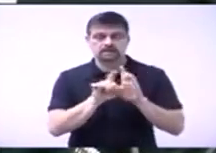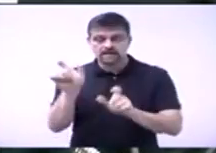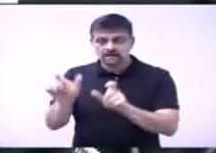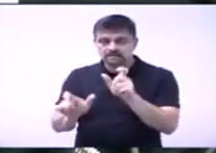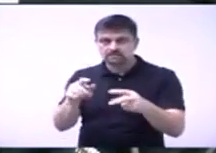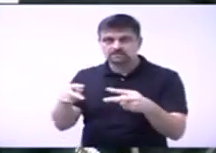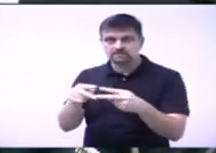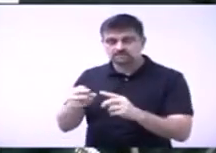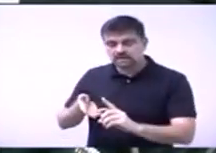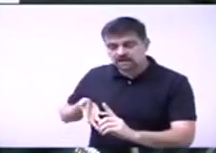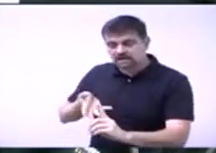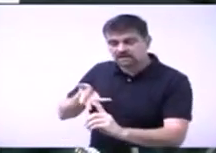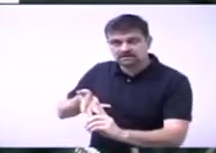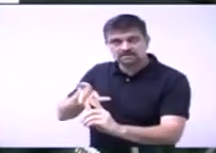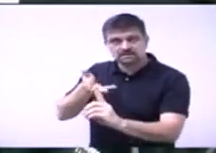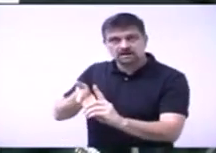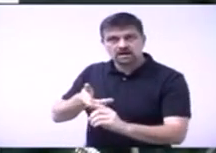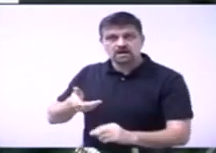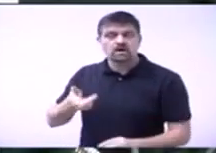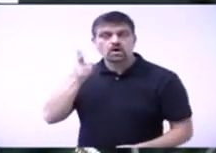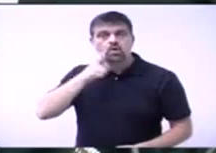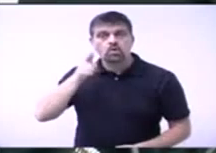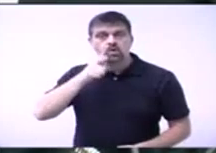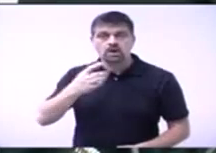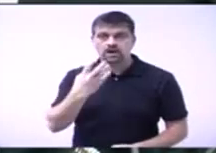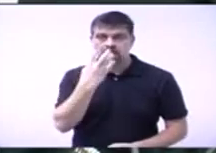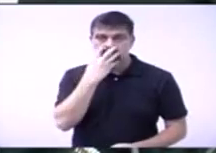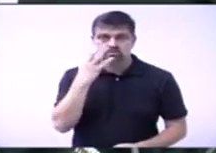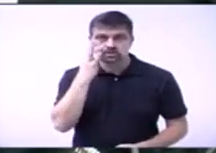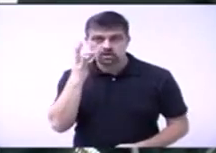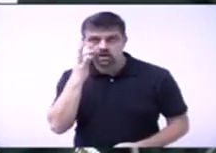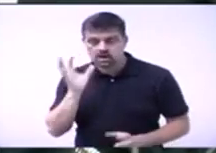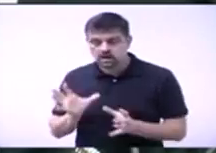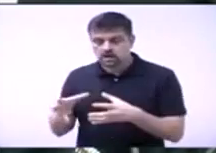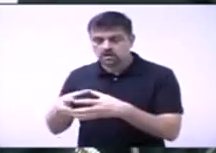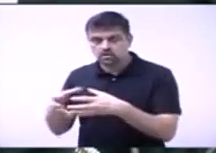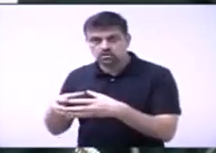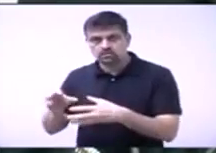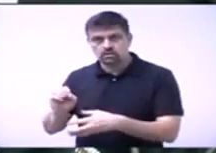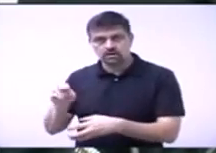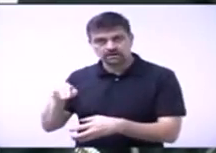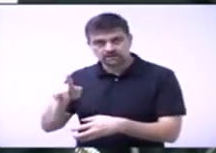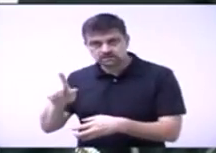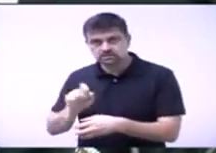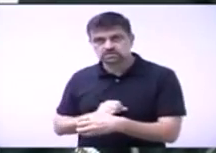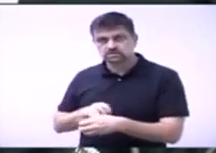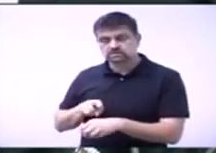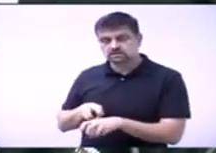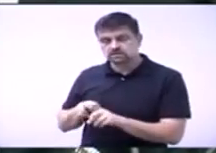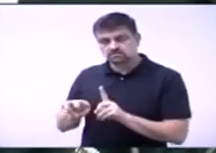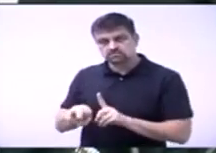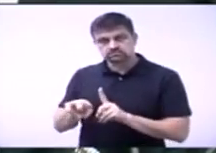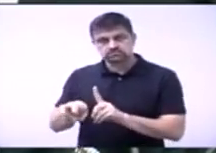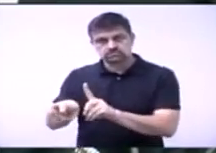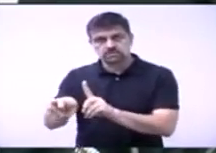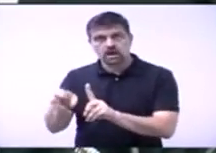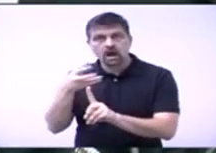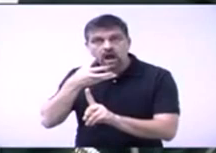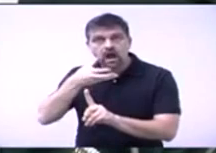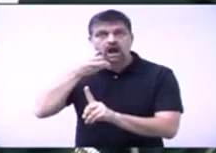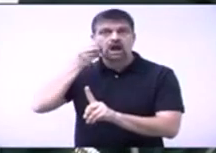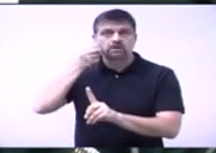que adotarem cães e gatos de ONGs, entidades e outros que atuem no município. Também lembrar